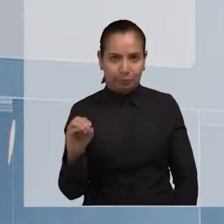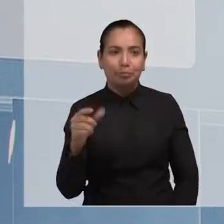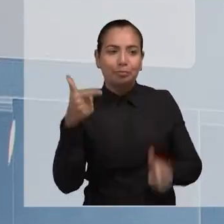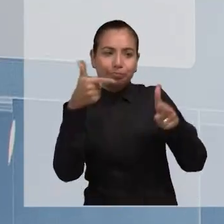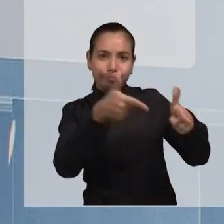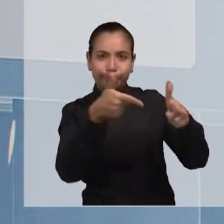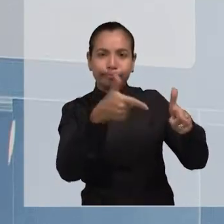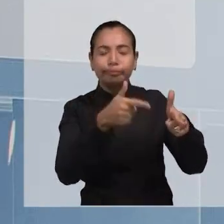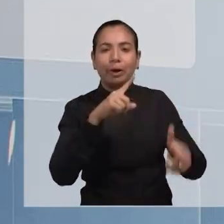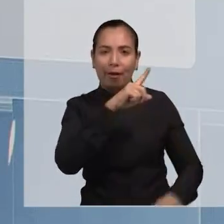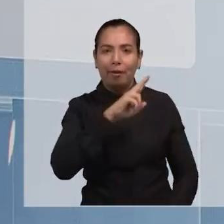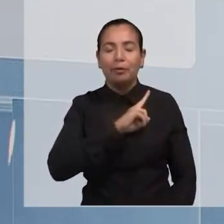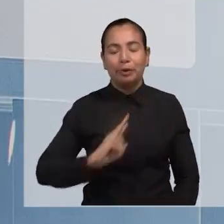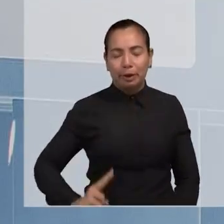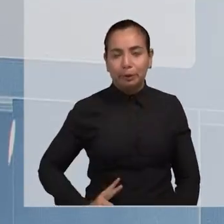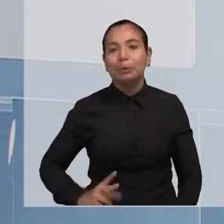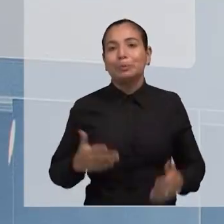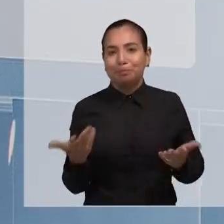promotor